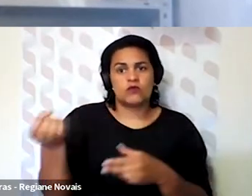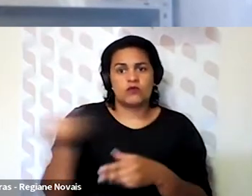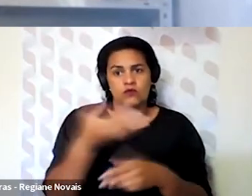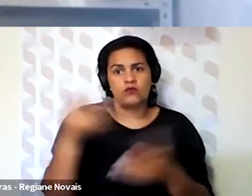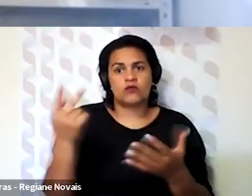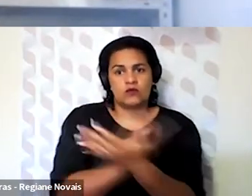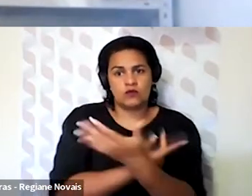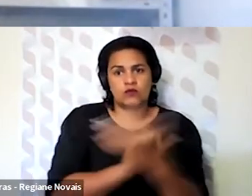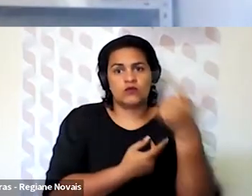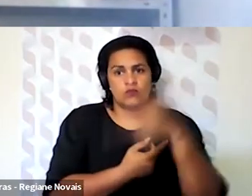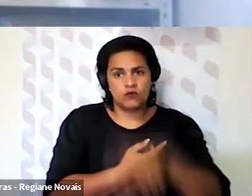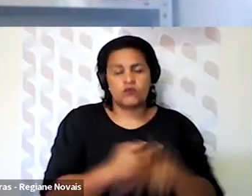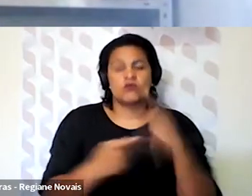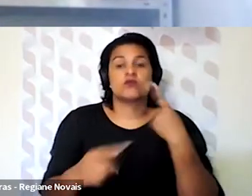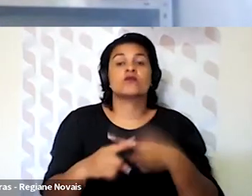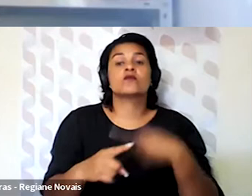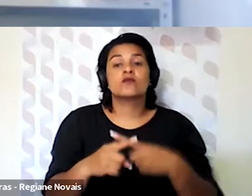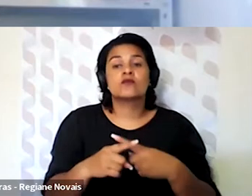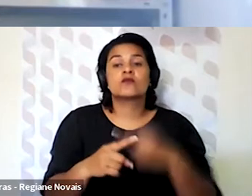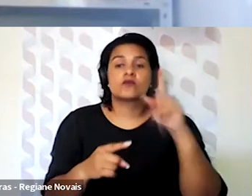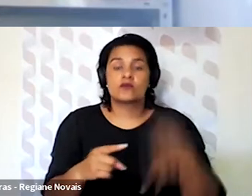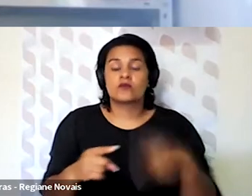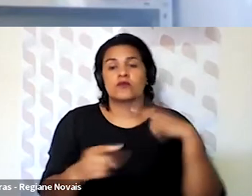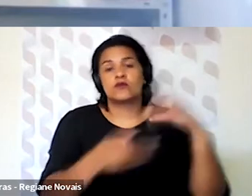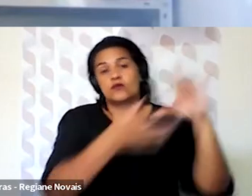essas transformações se dão num contexto em que